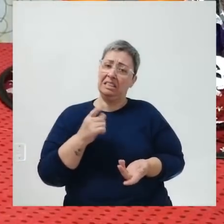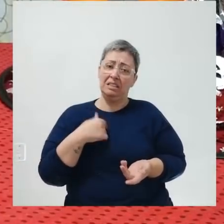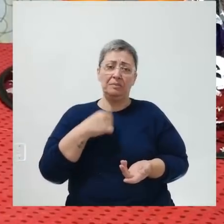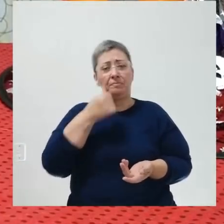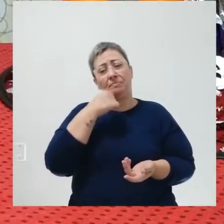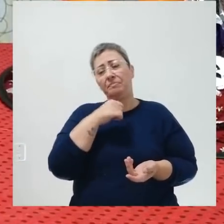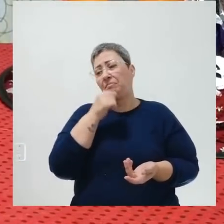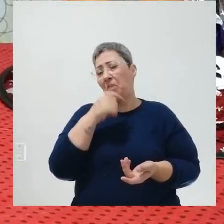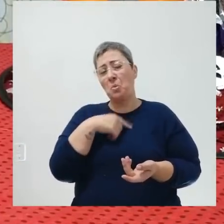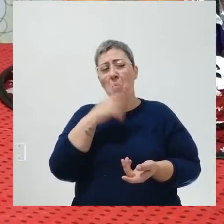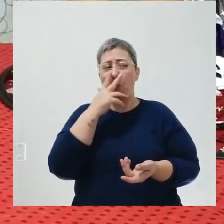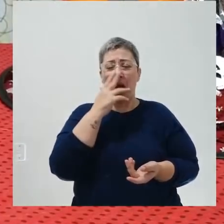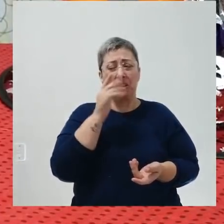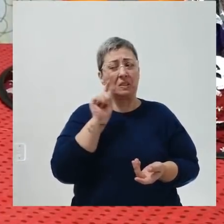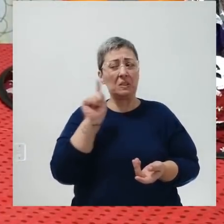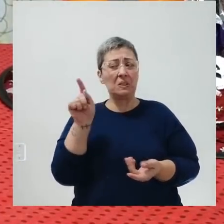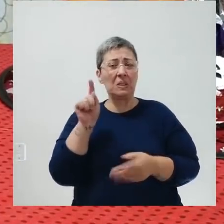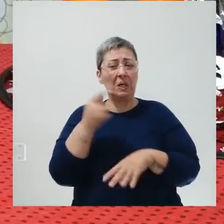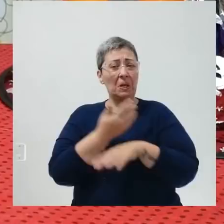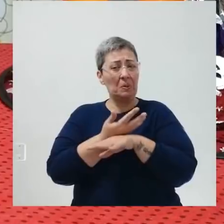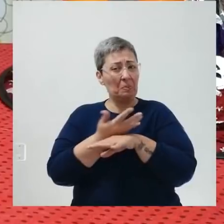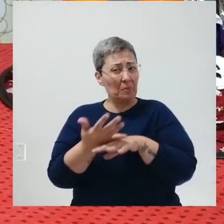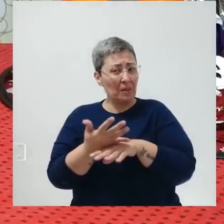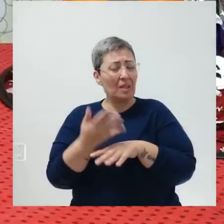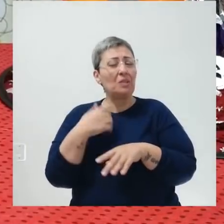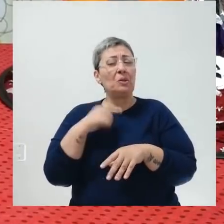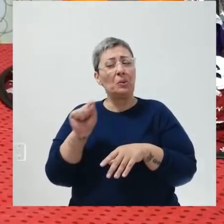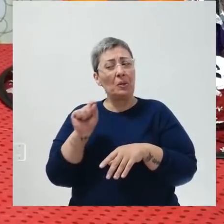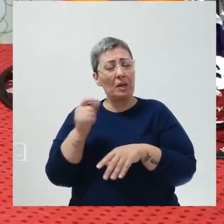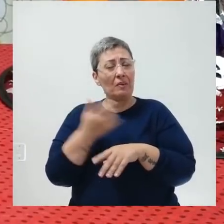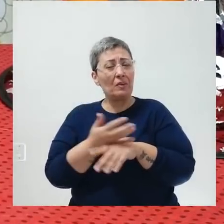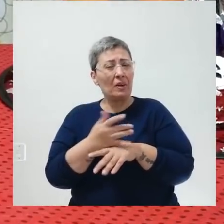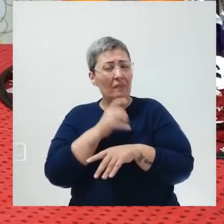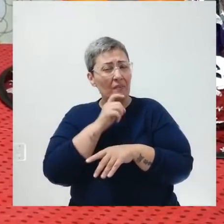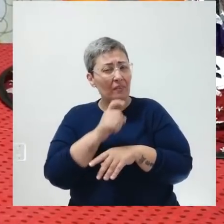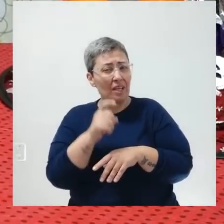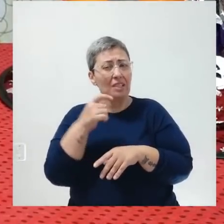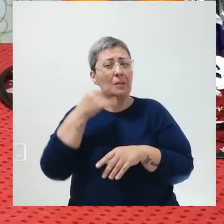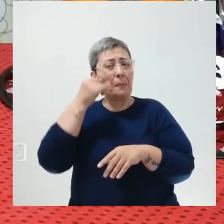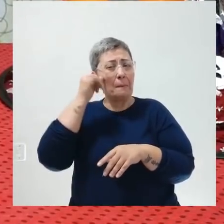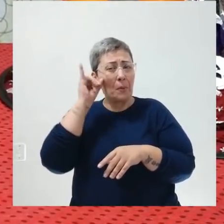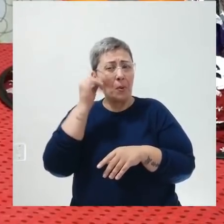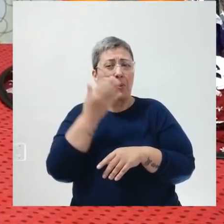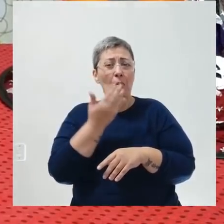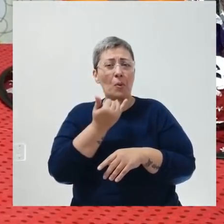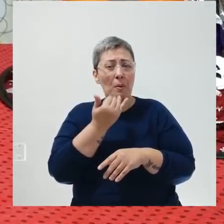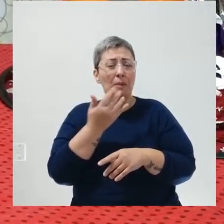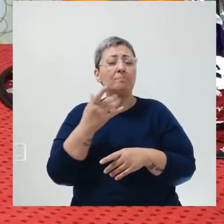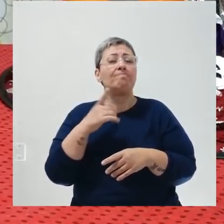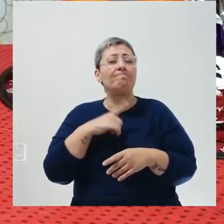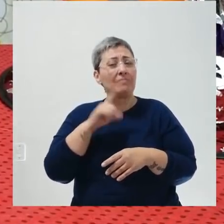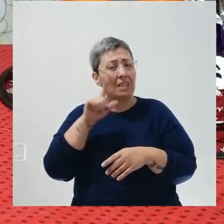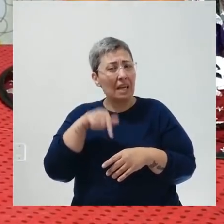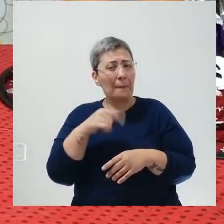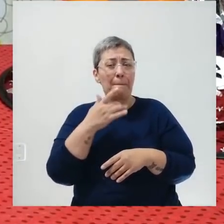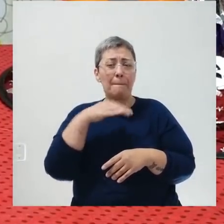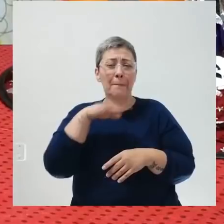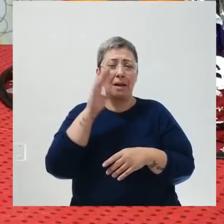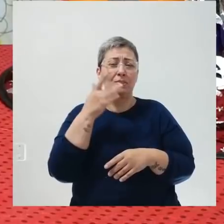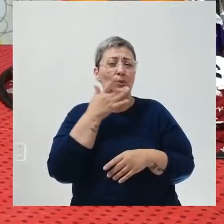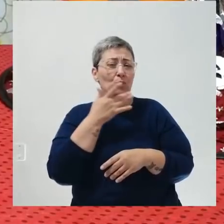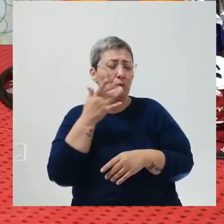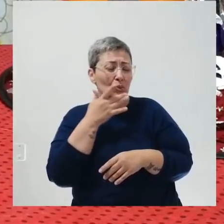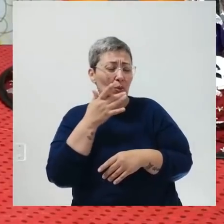que aquele matinho ali, aquele verdinho ali que os bois estão comendo são muito